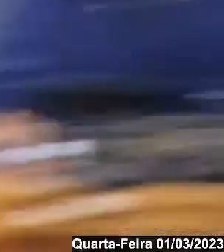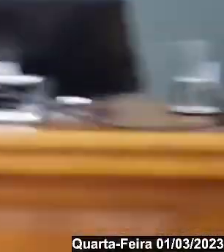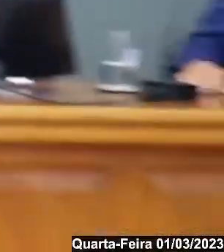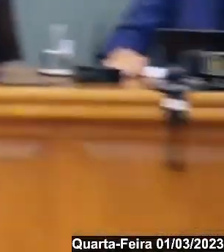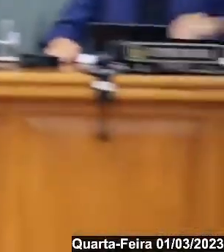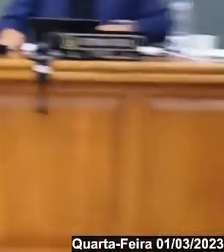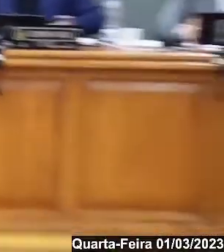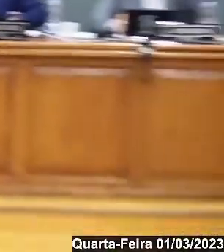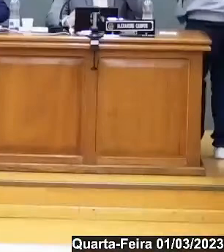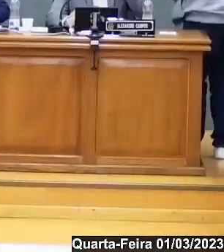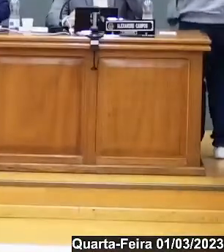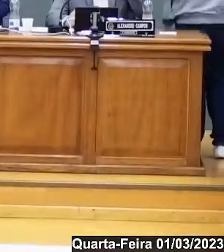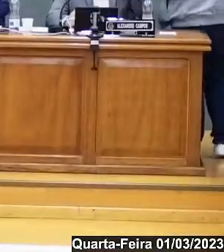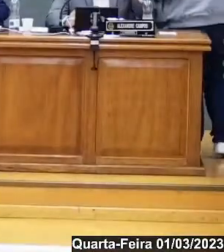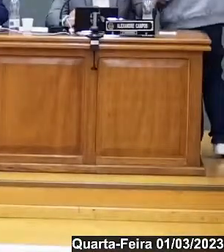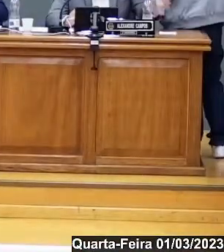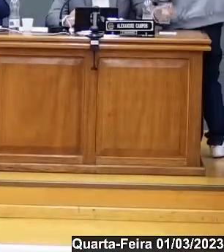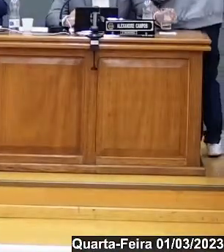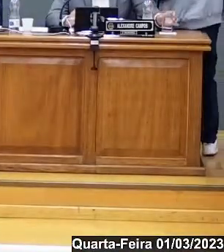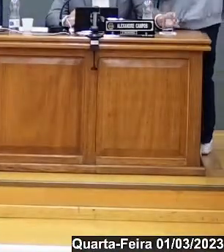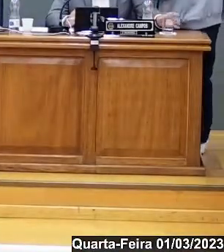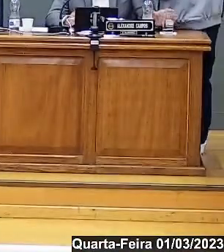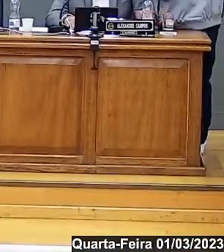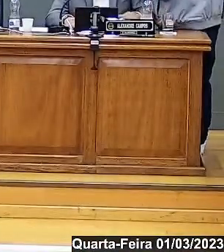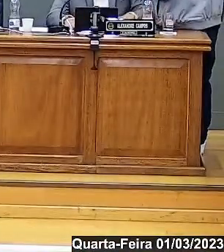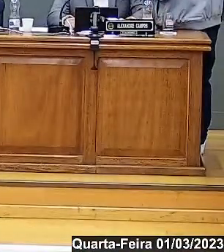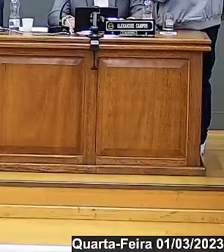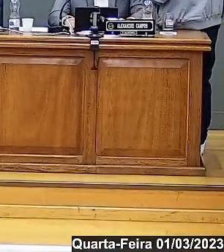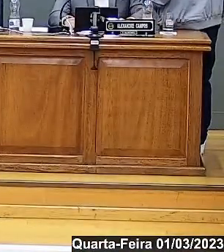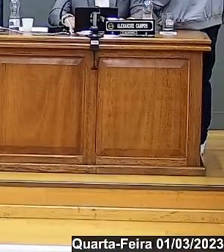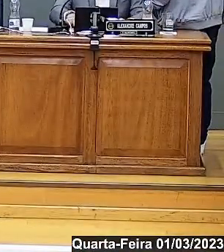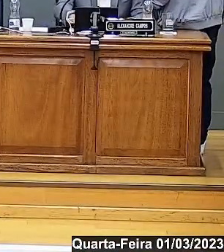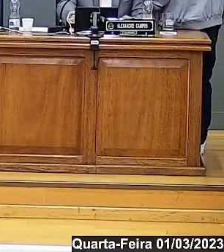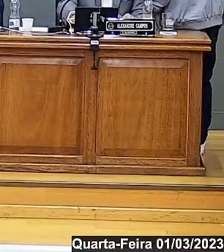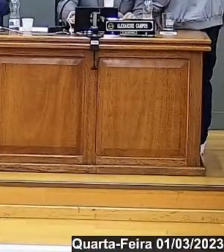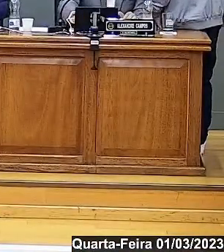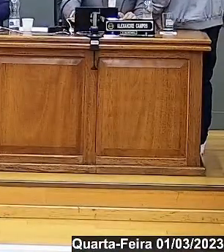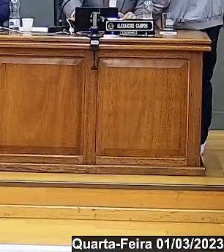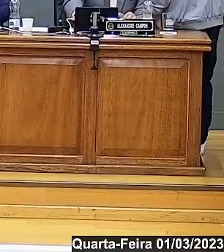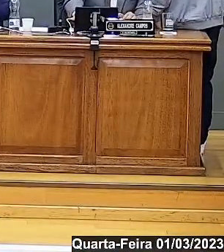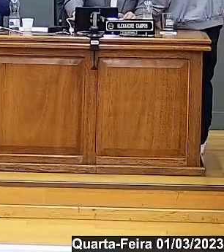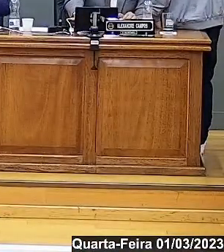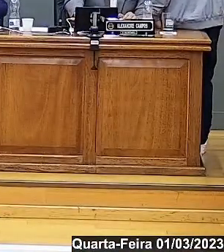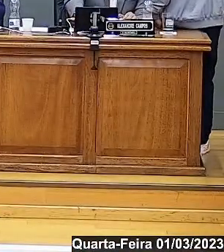Não havendo discussão, vai à votação. Os vereadores podem computar o voto de forma eletrônica.